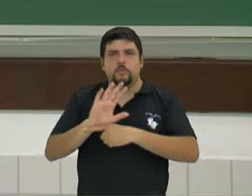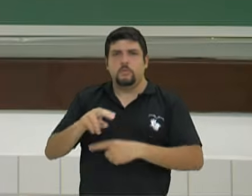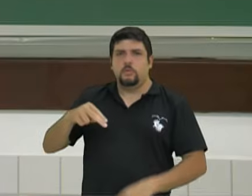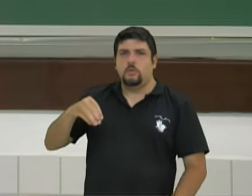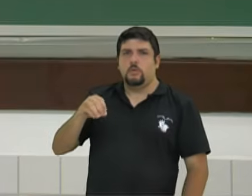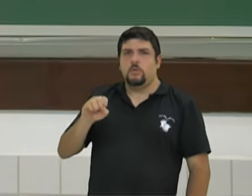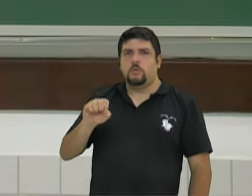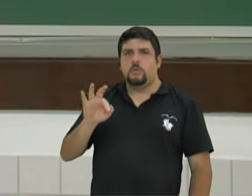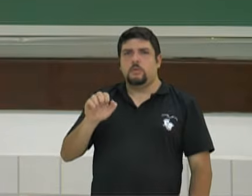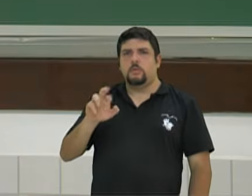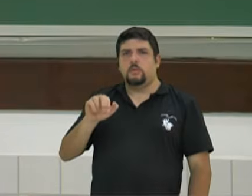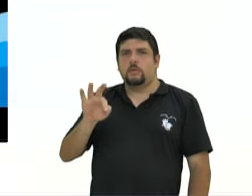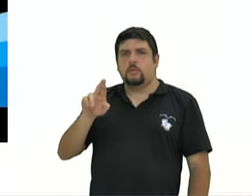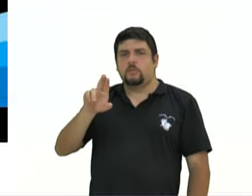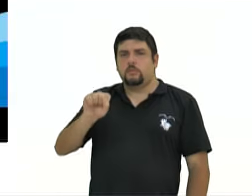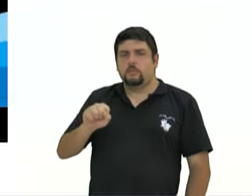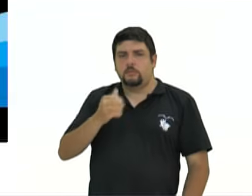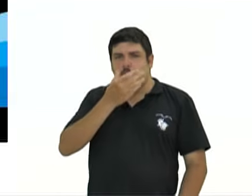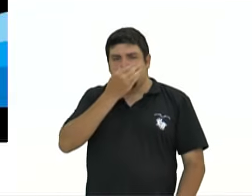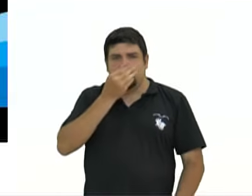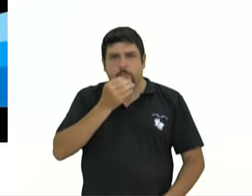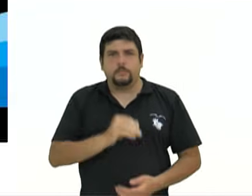mostrar, sensacional. Um clique.